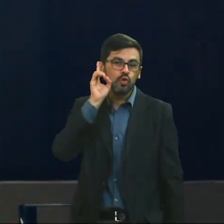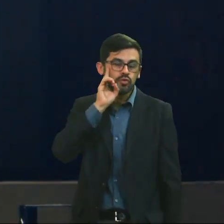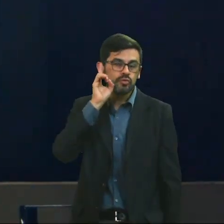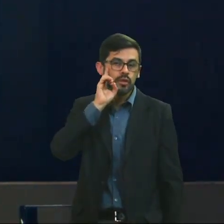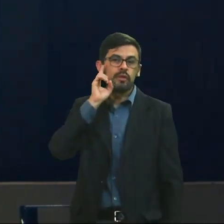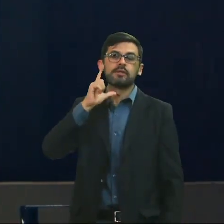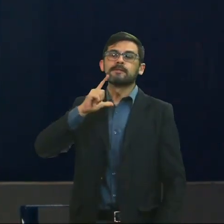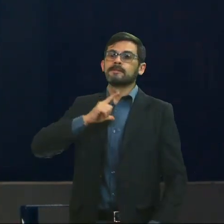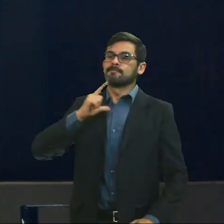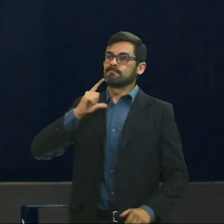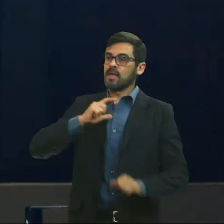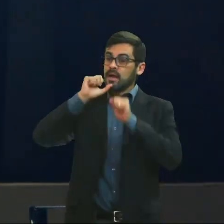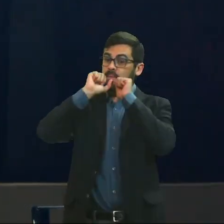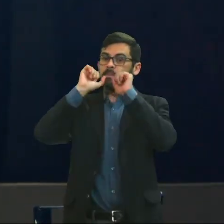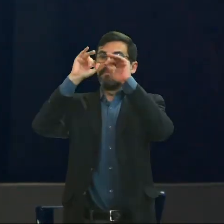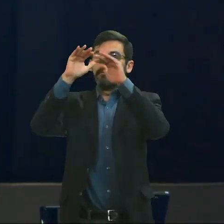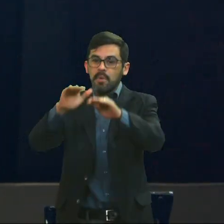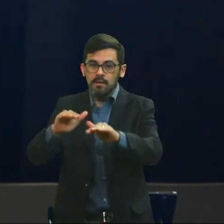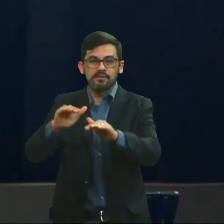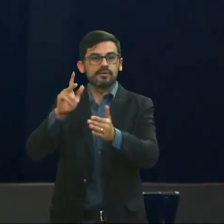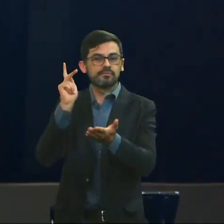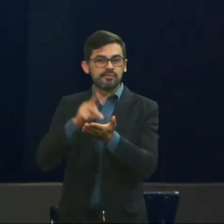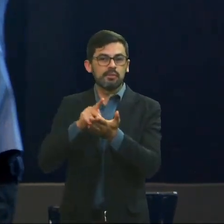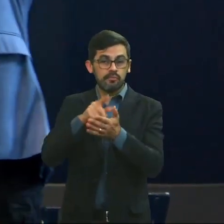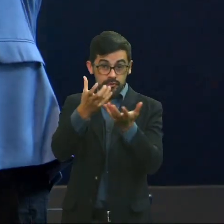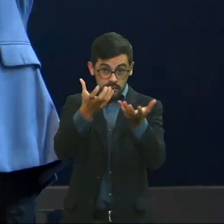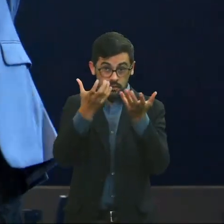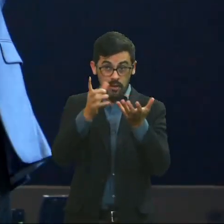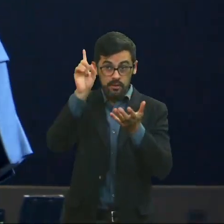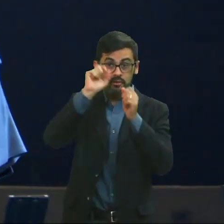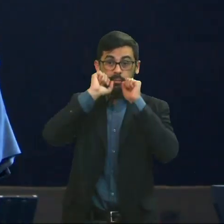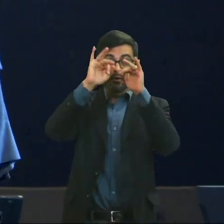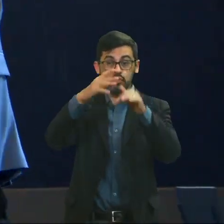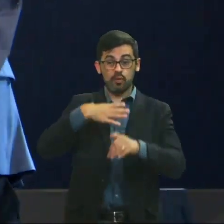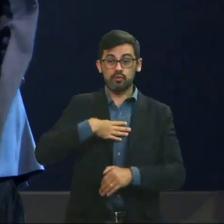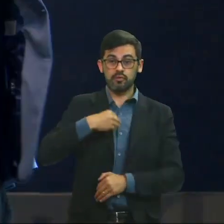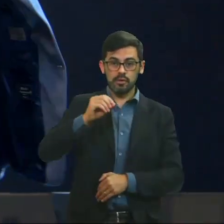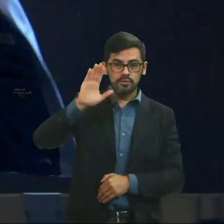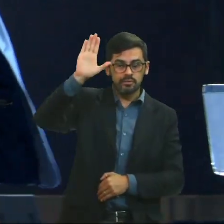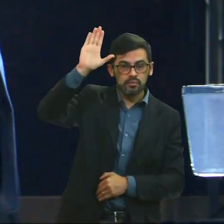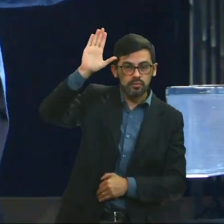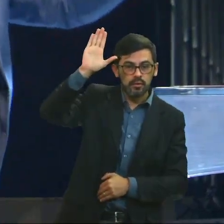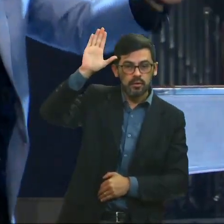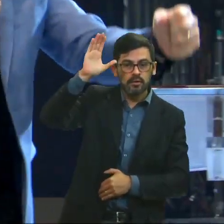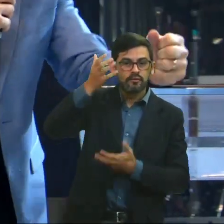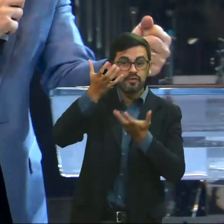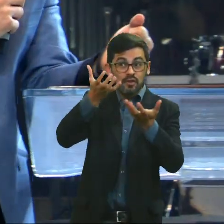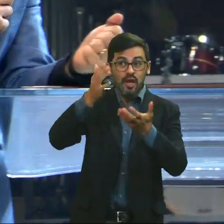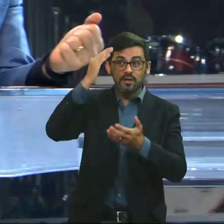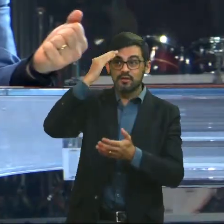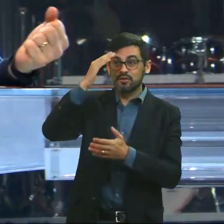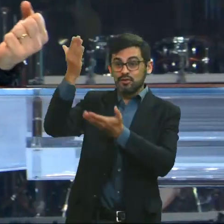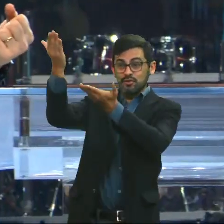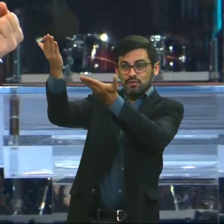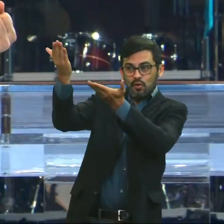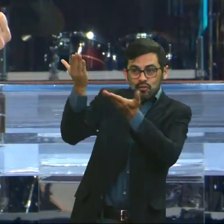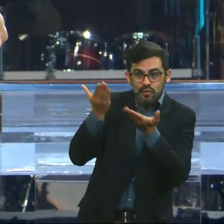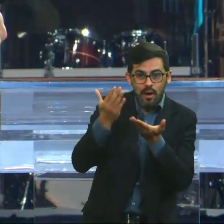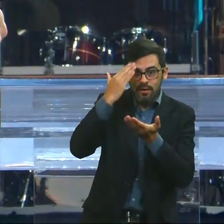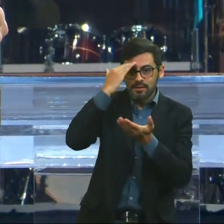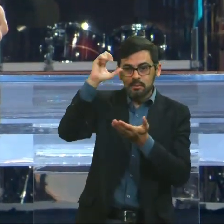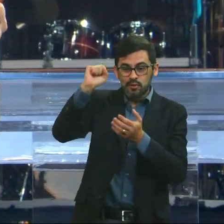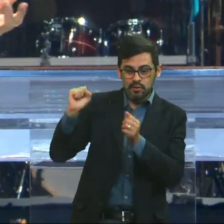ser prósperos e bem-sucedidos. Quantos querem isso? Quem quer chamar a sabedoria para dançar lá em casa?